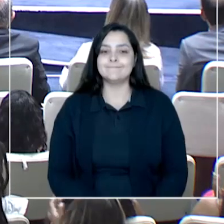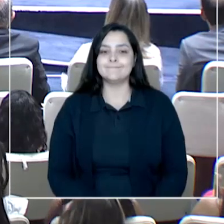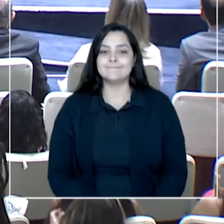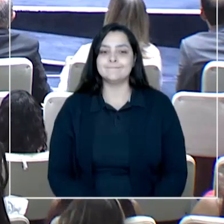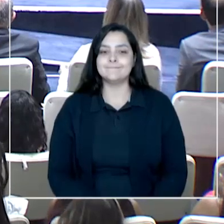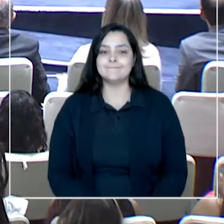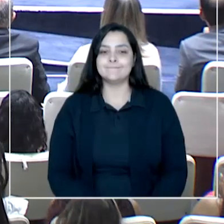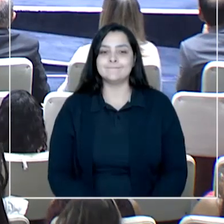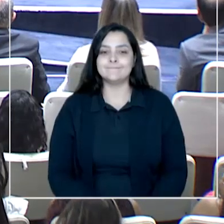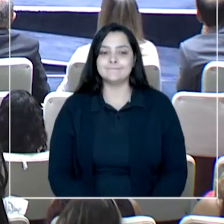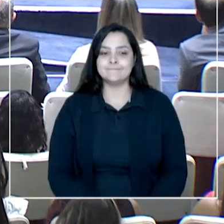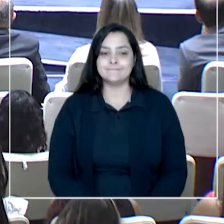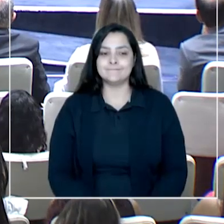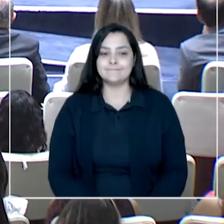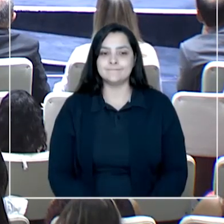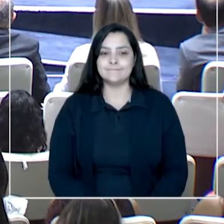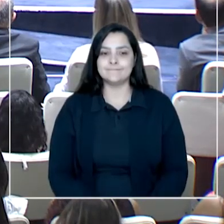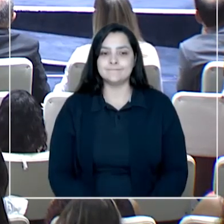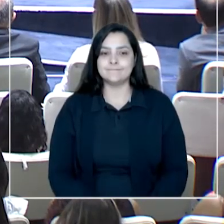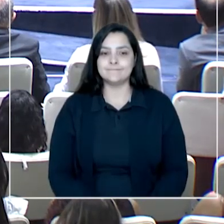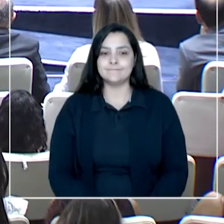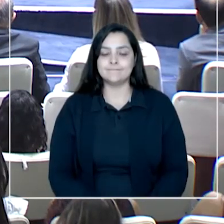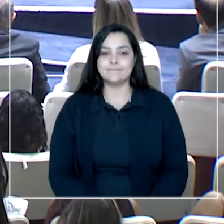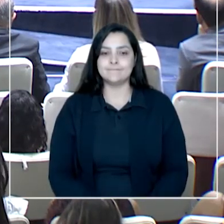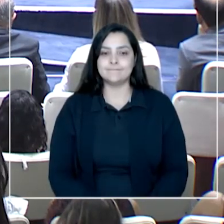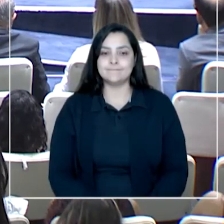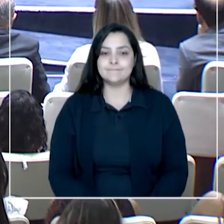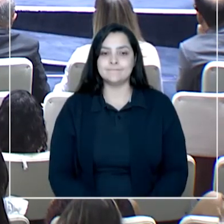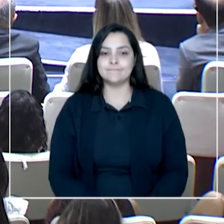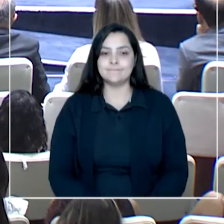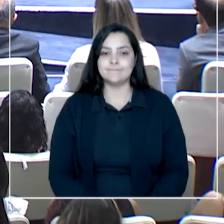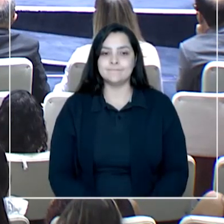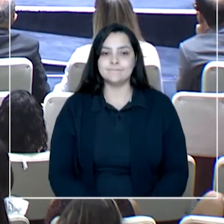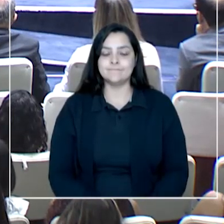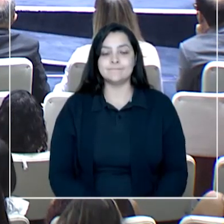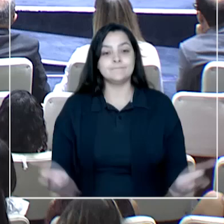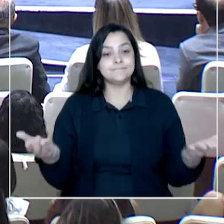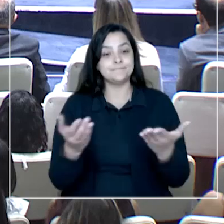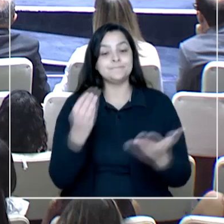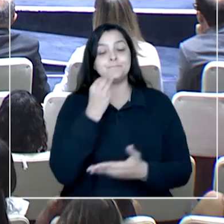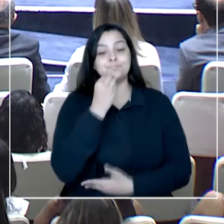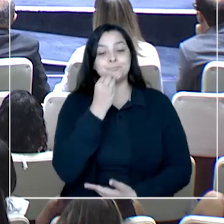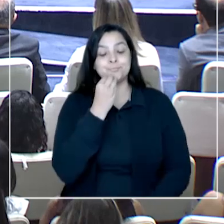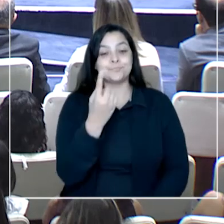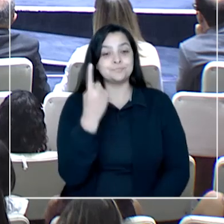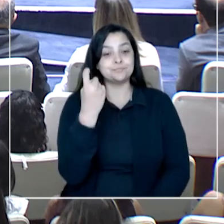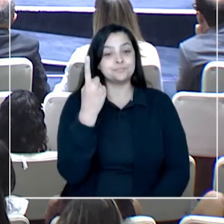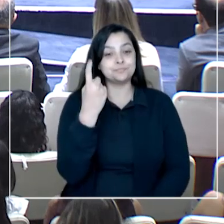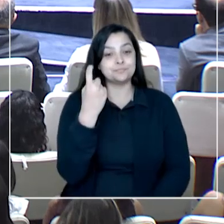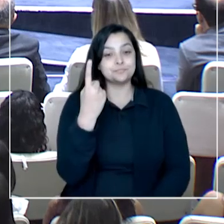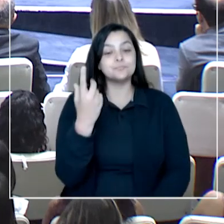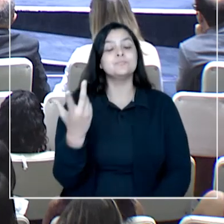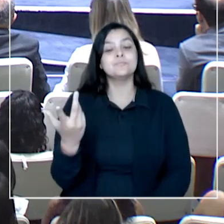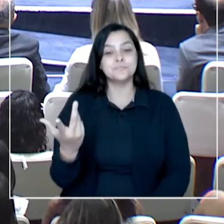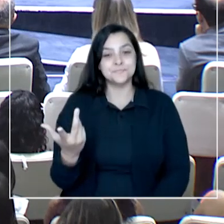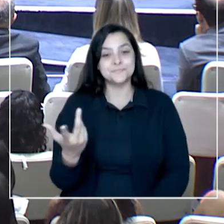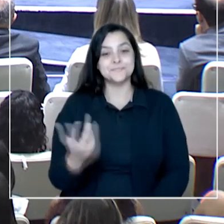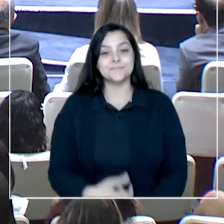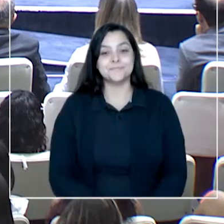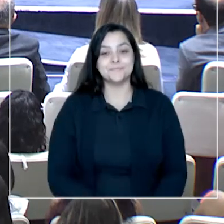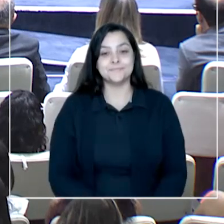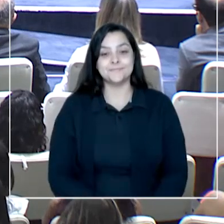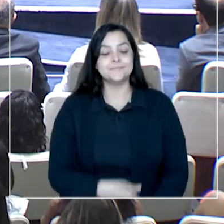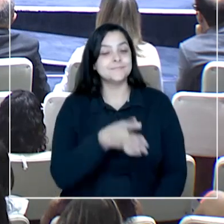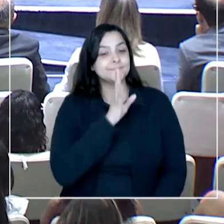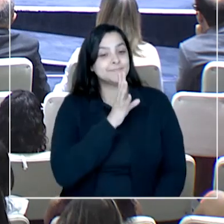Bom, gente, nós tivemos aqui a oportunidade única, não é, de